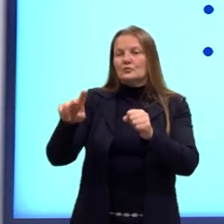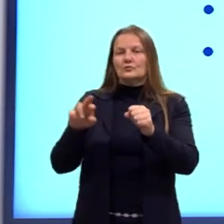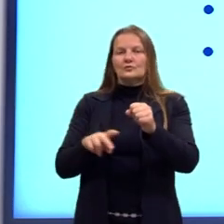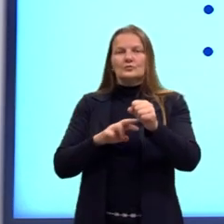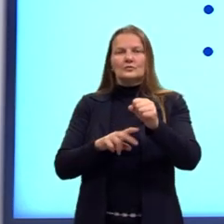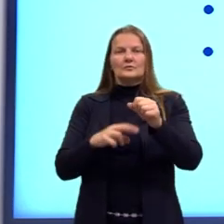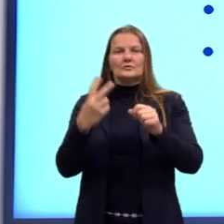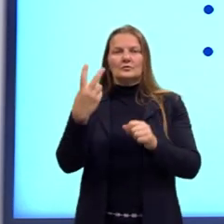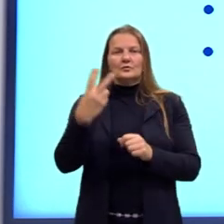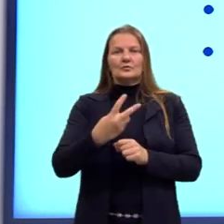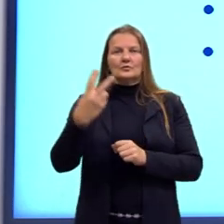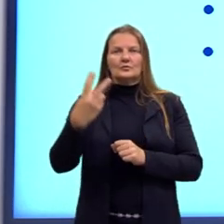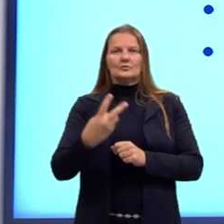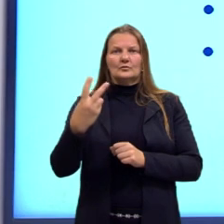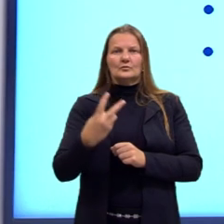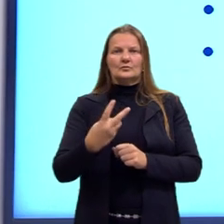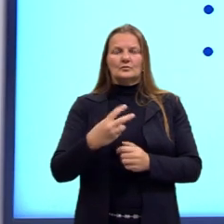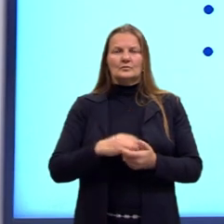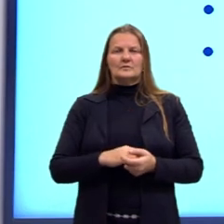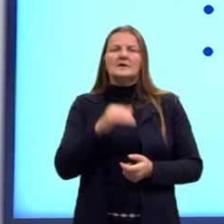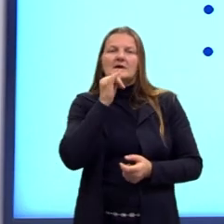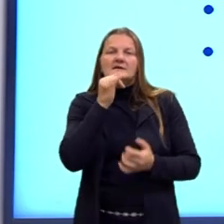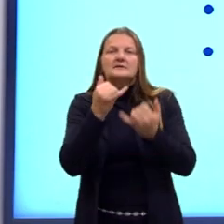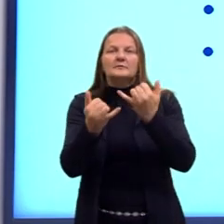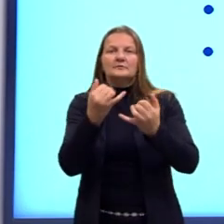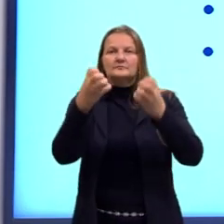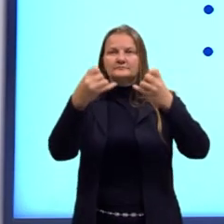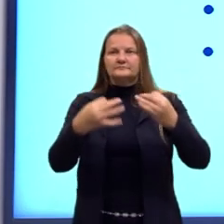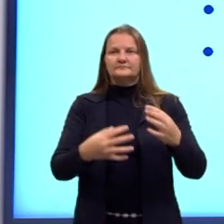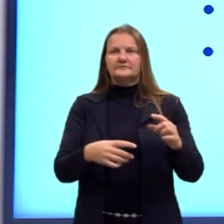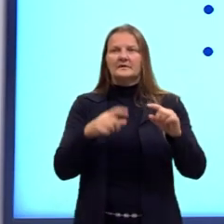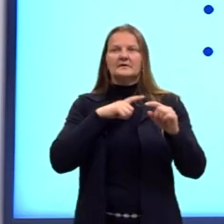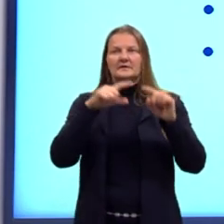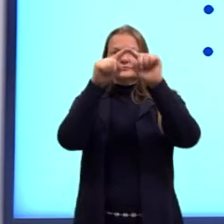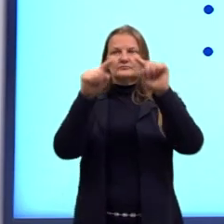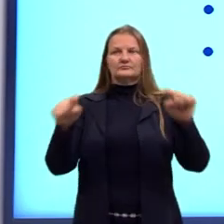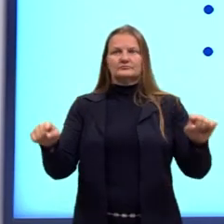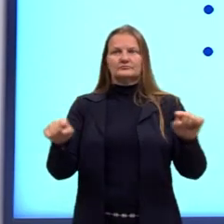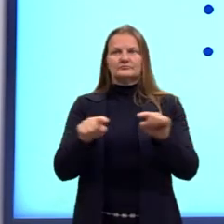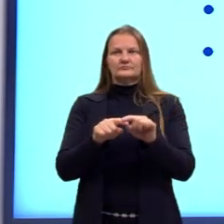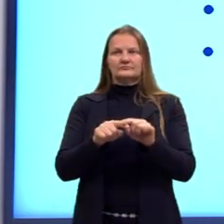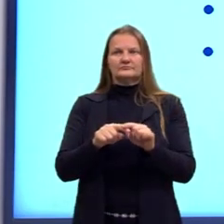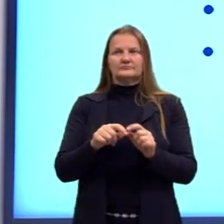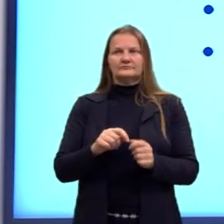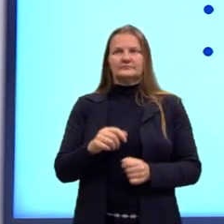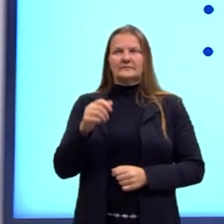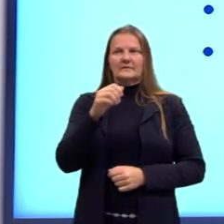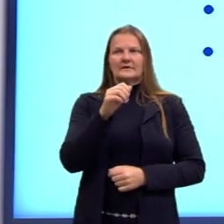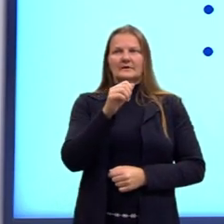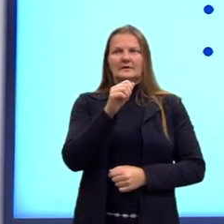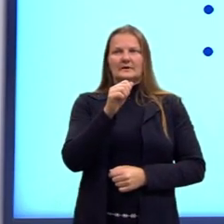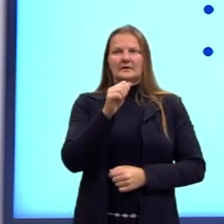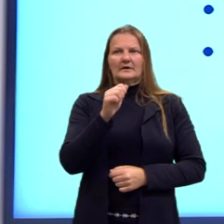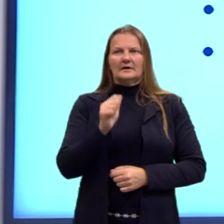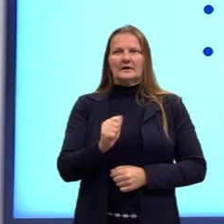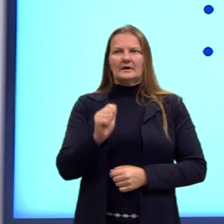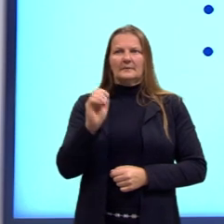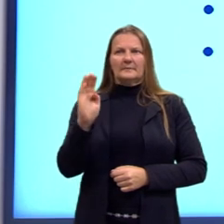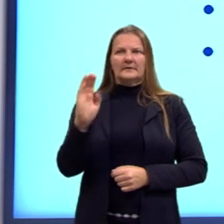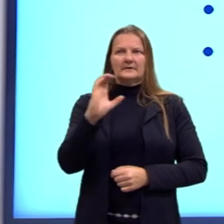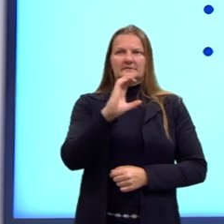dos outros dois lados então aqui exemplificando temos a figura um triângulo com lados AB e C